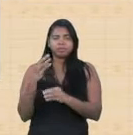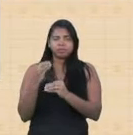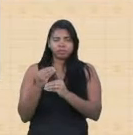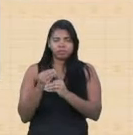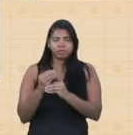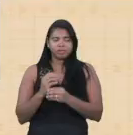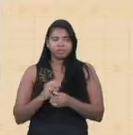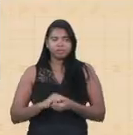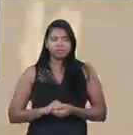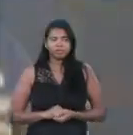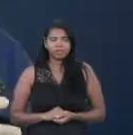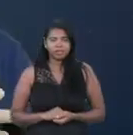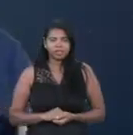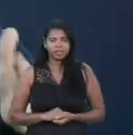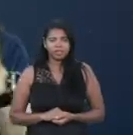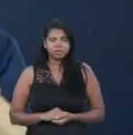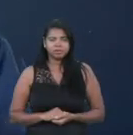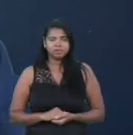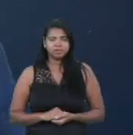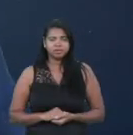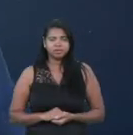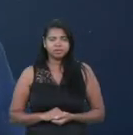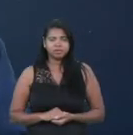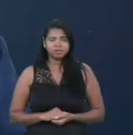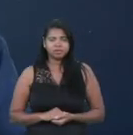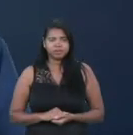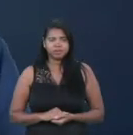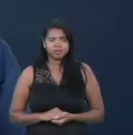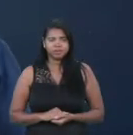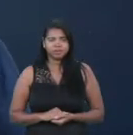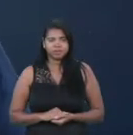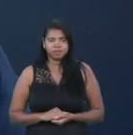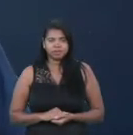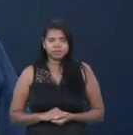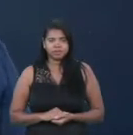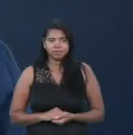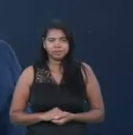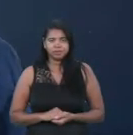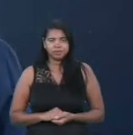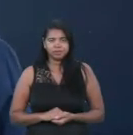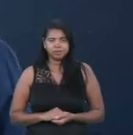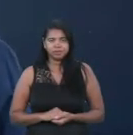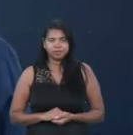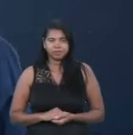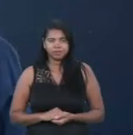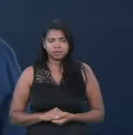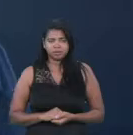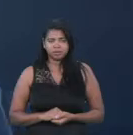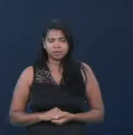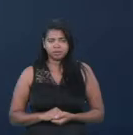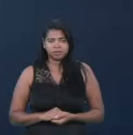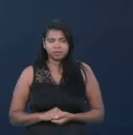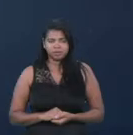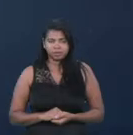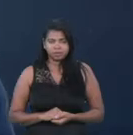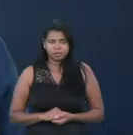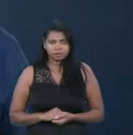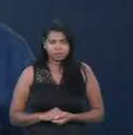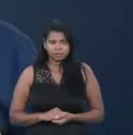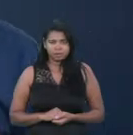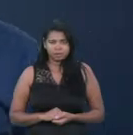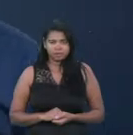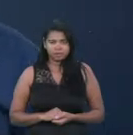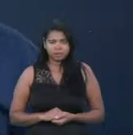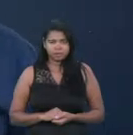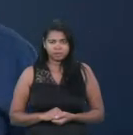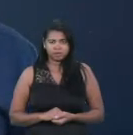ficando a expressão do campo magnético vezes a carga, igual à velocidade dividido pelo raio. O que vai acontecer? A massa, a